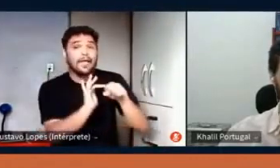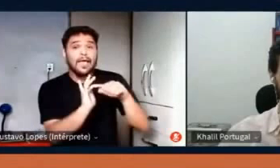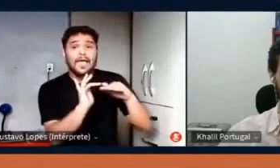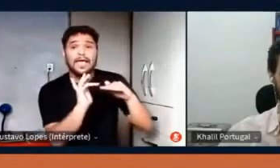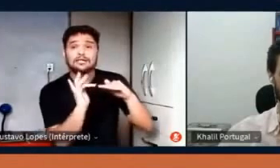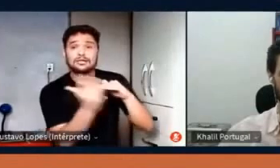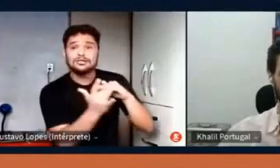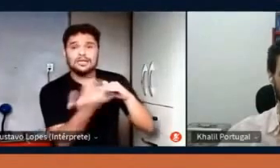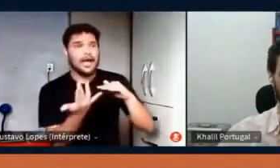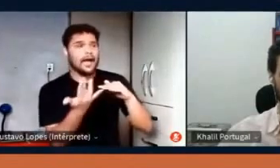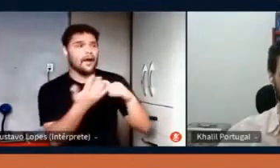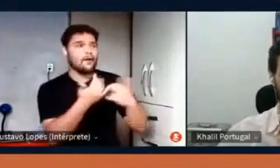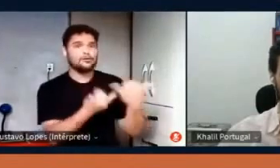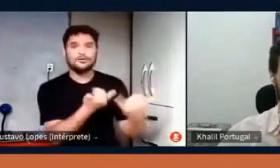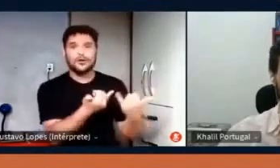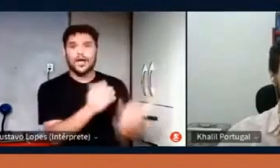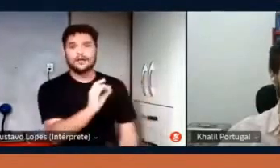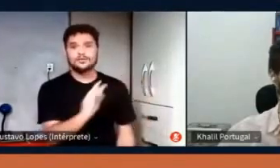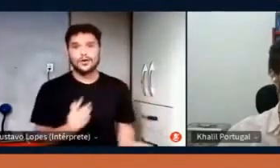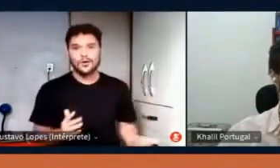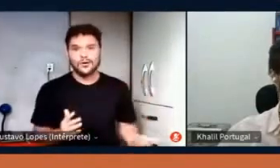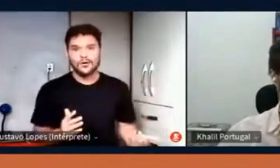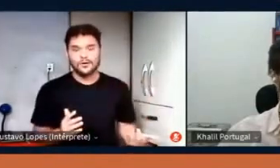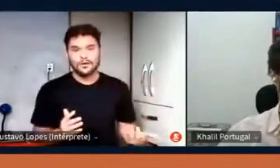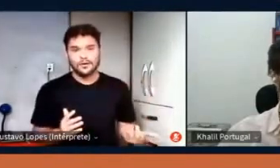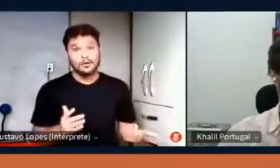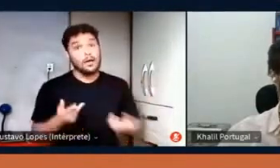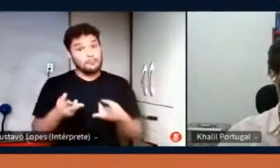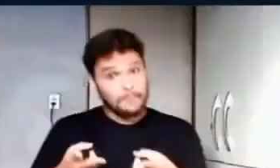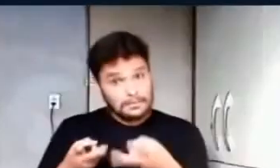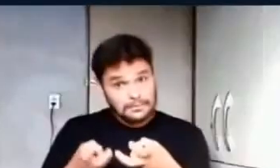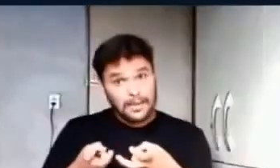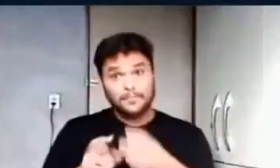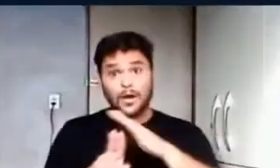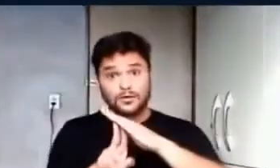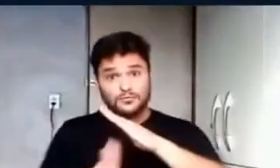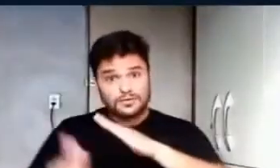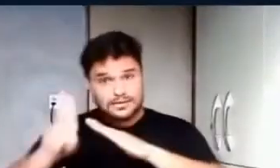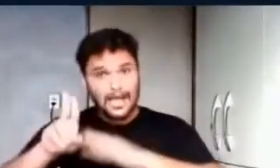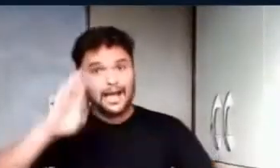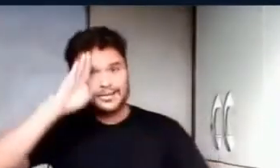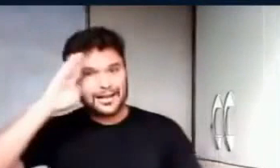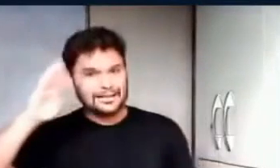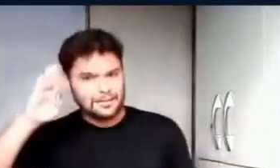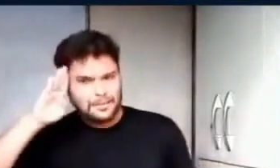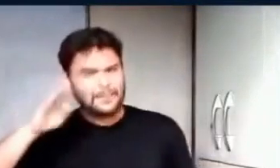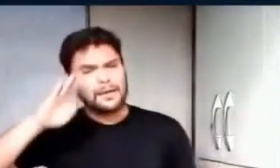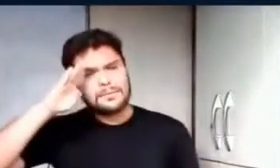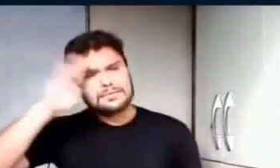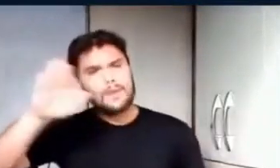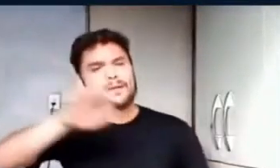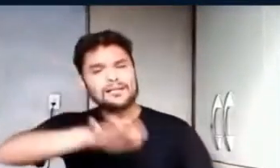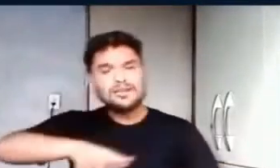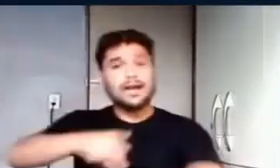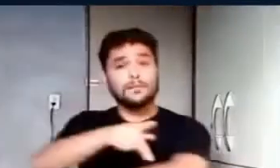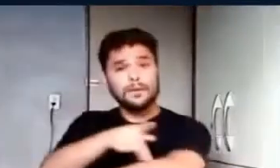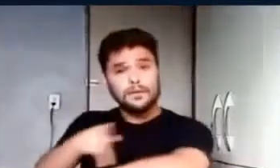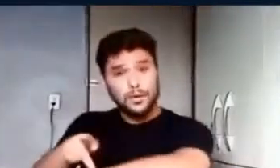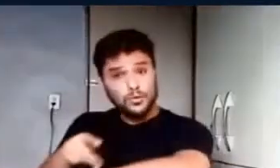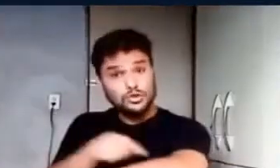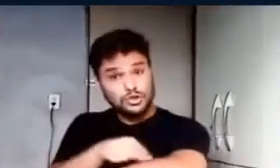vendo um desafio muito grande, que a academia, a universidade, principalmente as áreas de pedagogia, vão ter